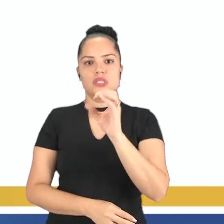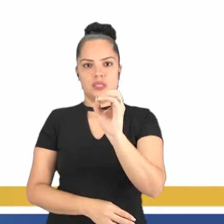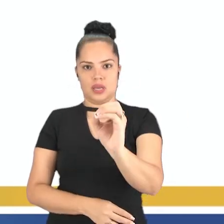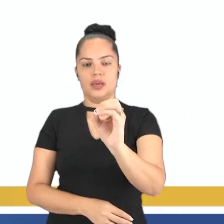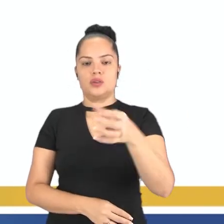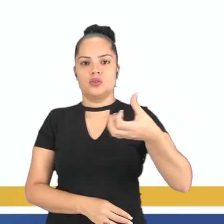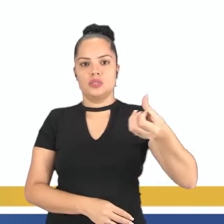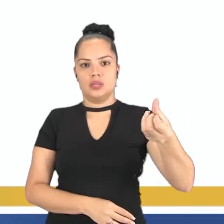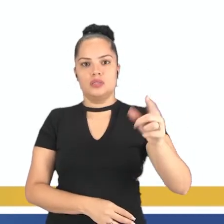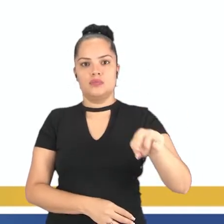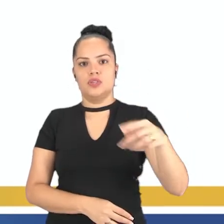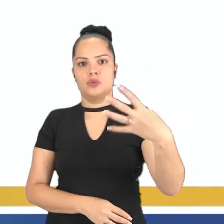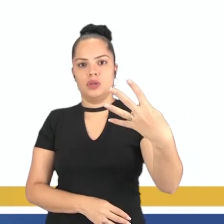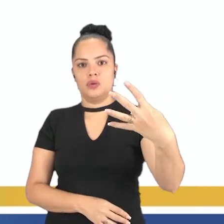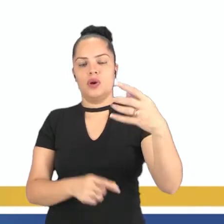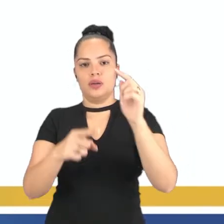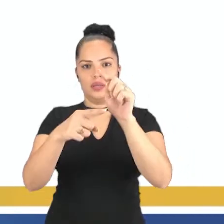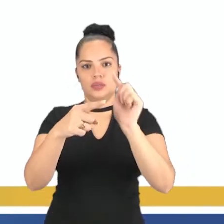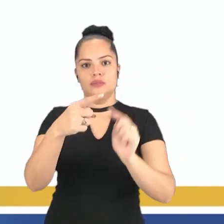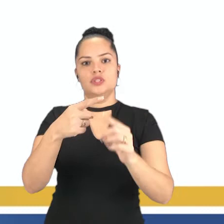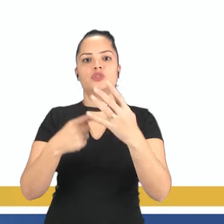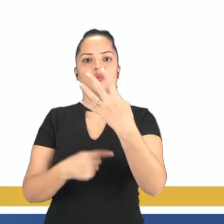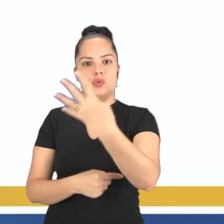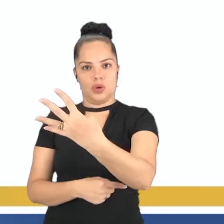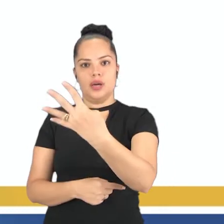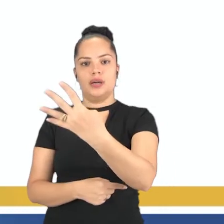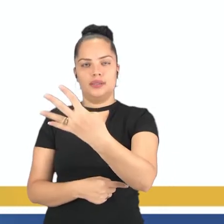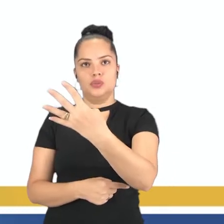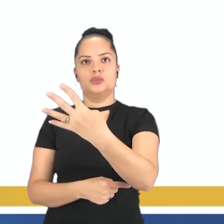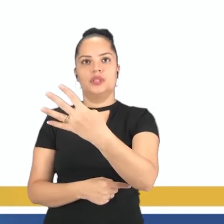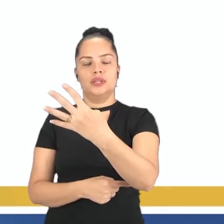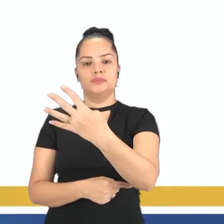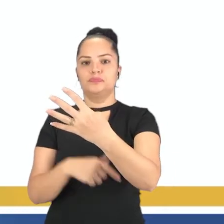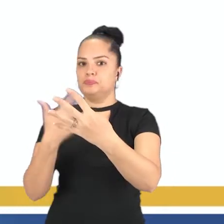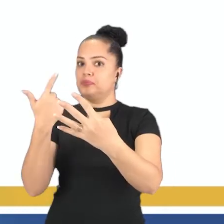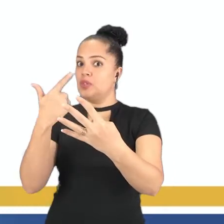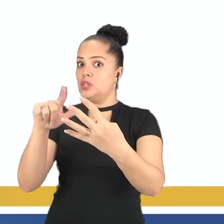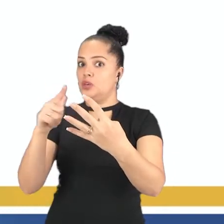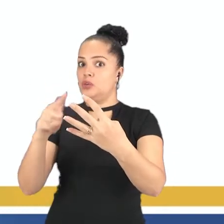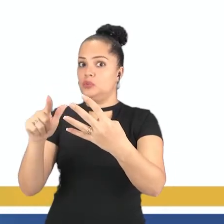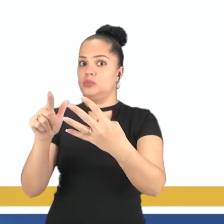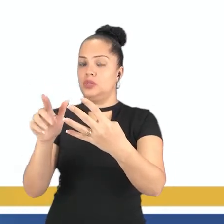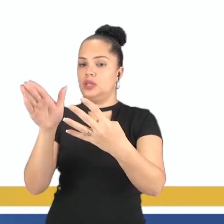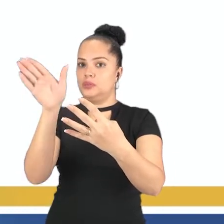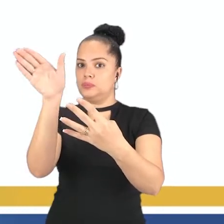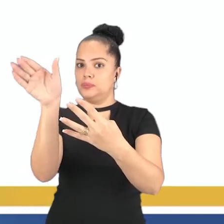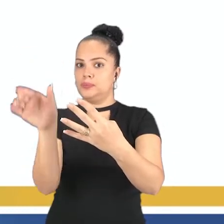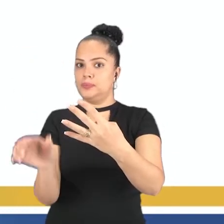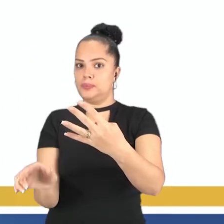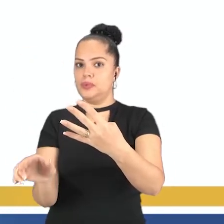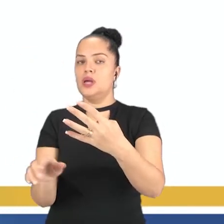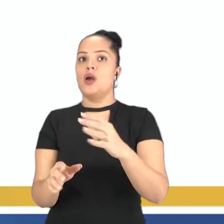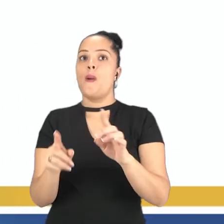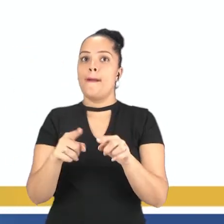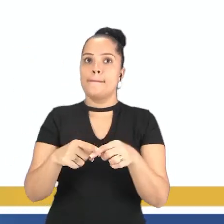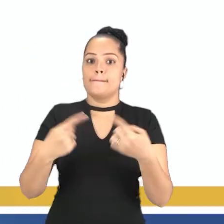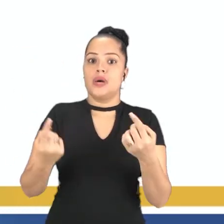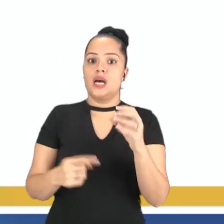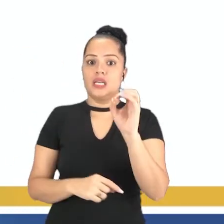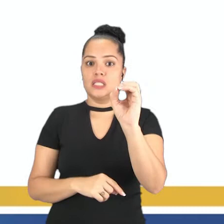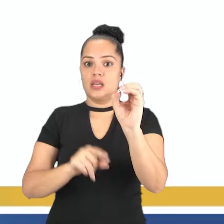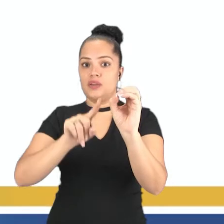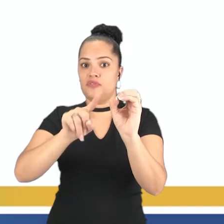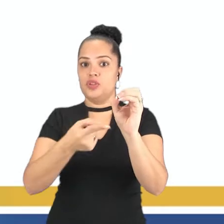6,4 dividido para 4. O 4 não tem nenhuma casa decimal, o 0,4 tem uma. Então, para a